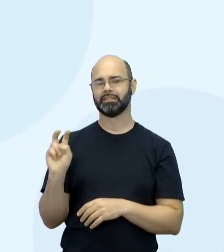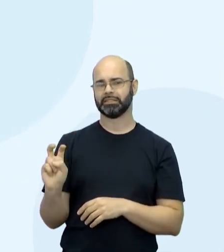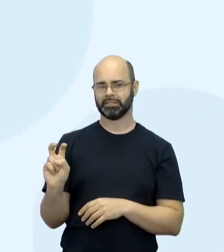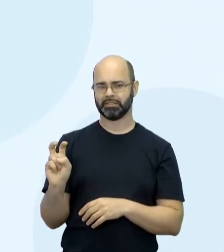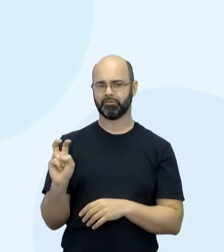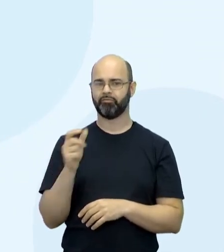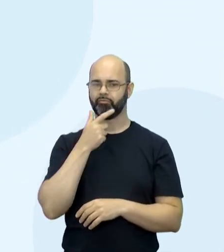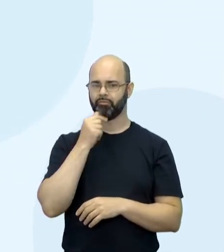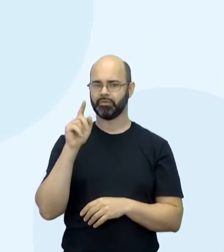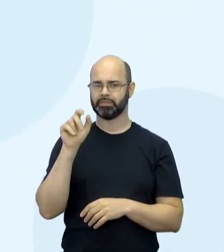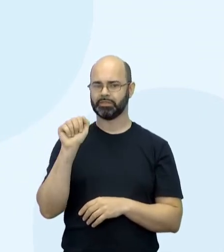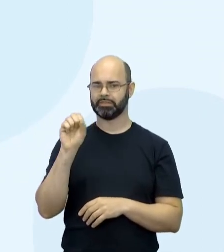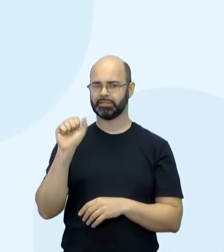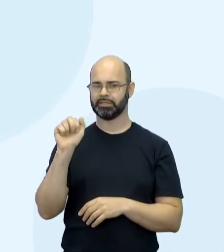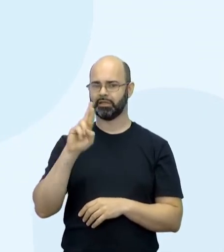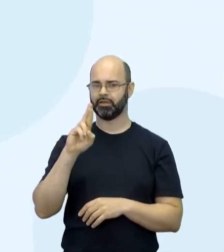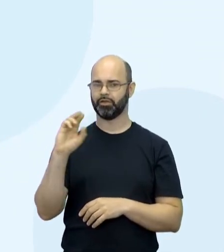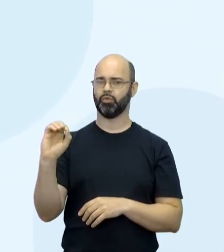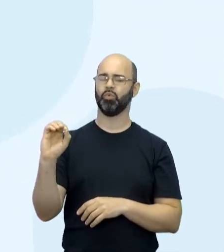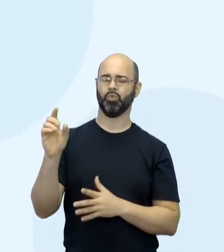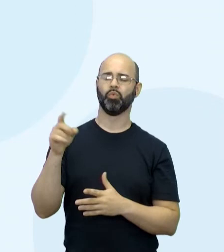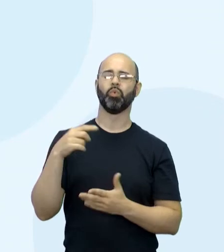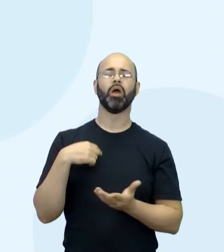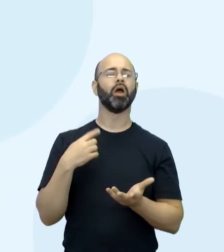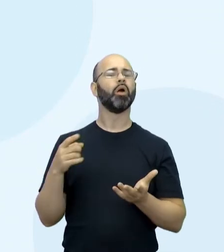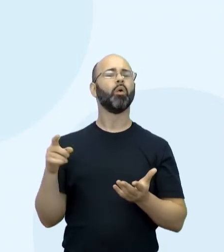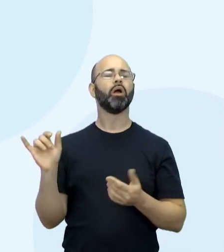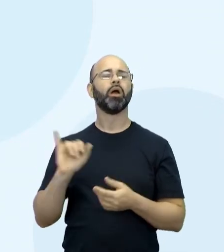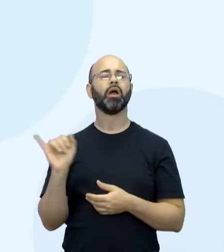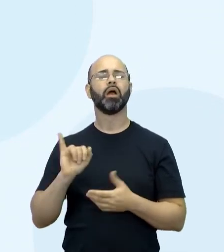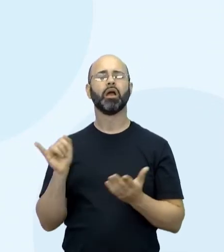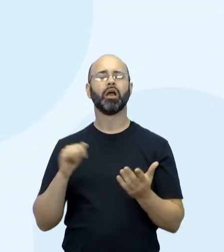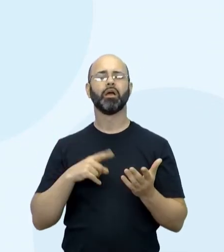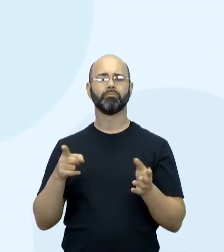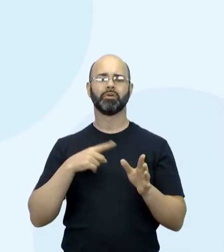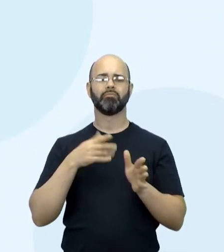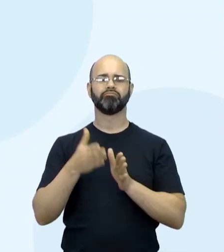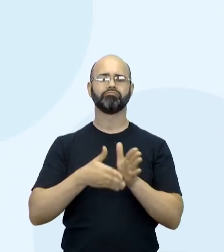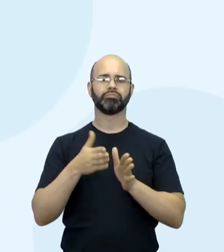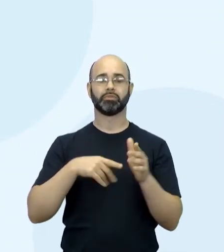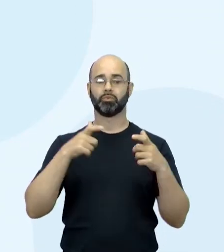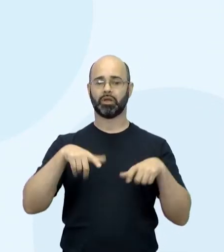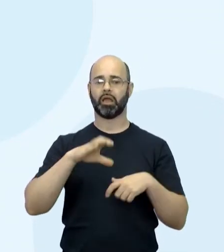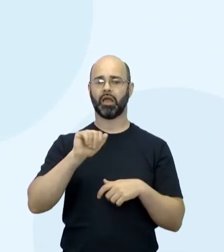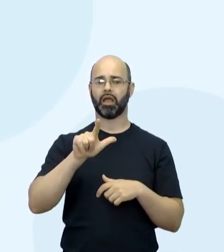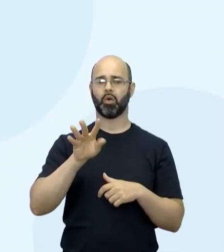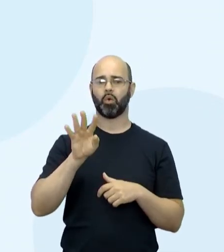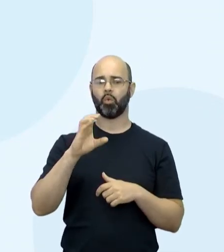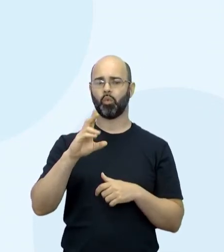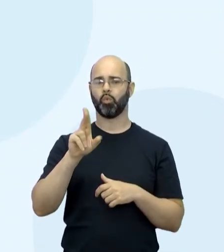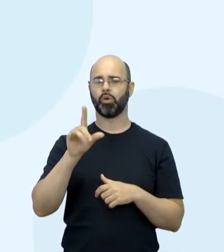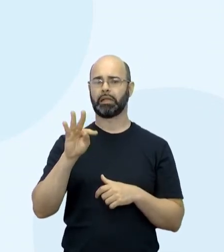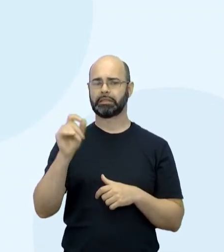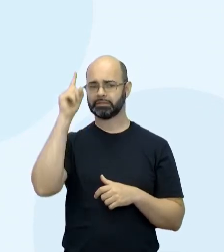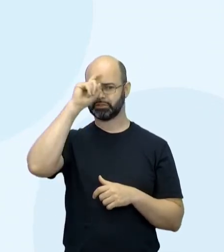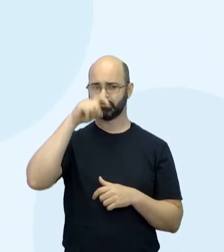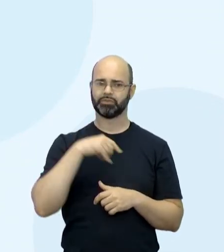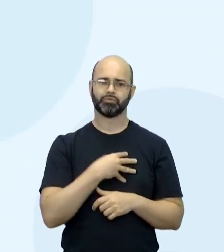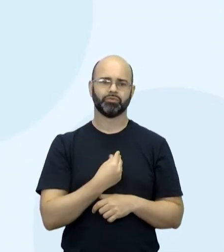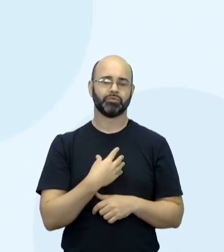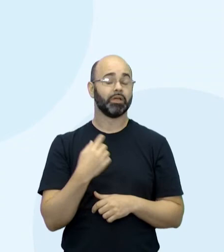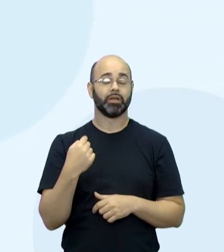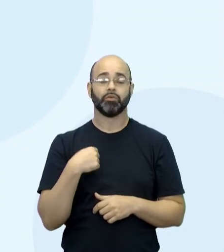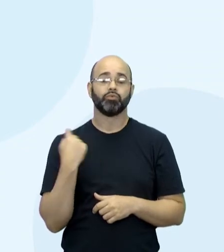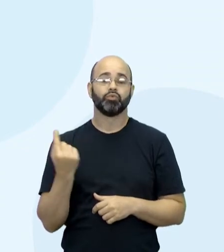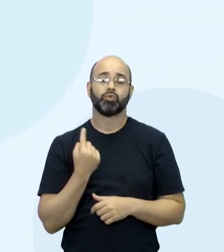o indiano Saru se perdeu do irmão numa estação de trem de Calcutá e enfrentou grandes desafios para sobreviver sozinho,